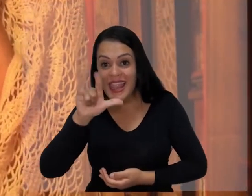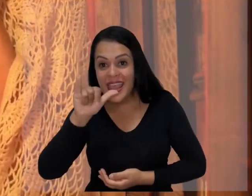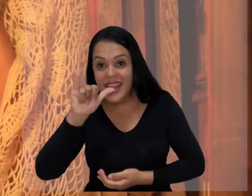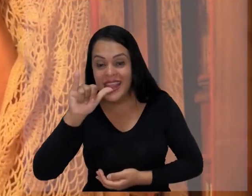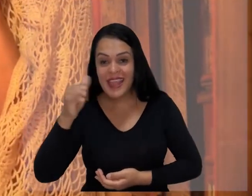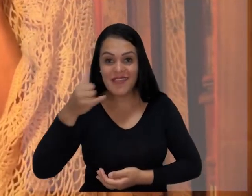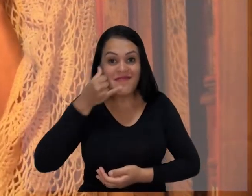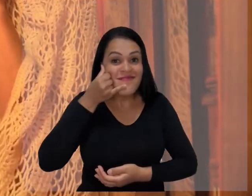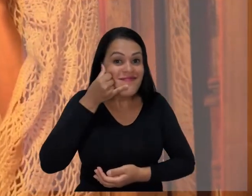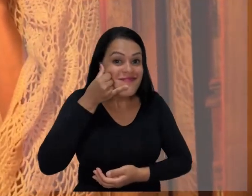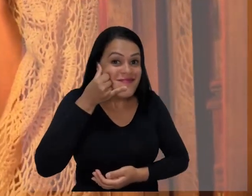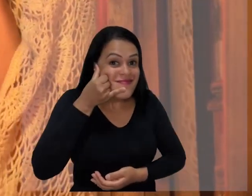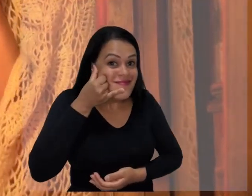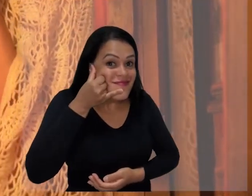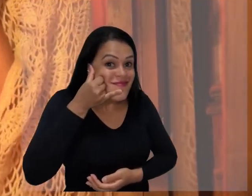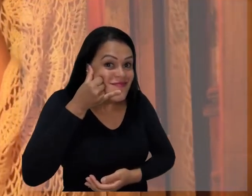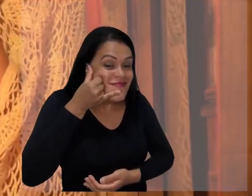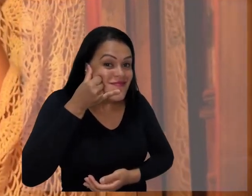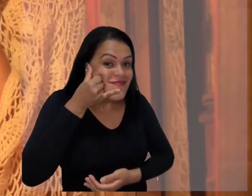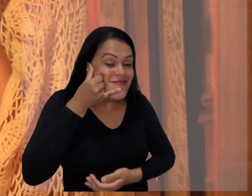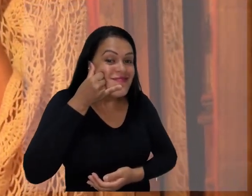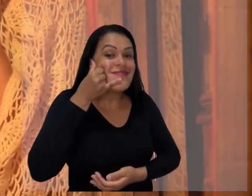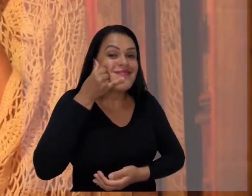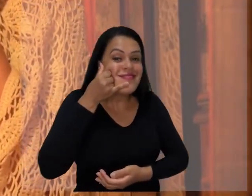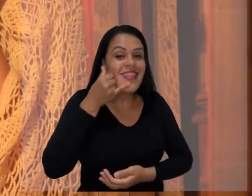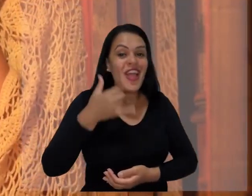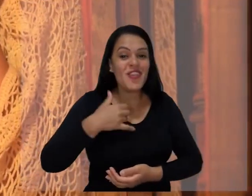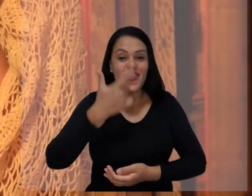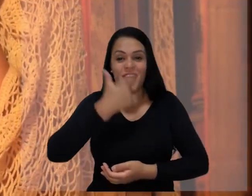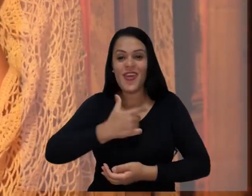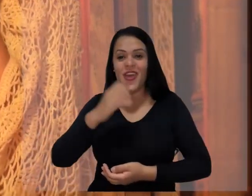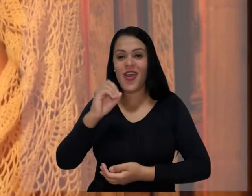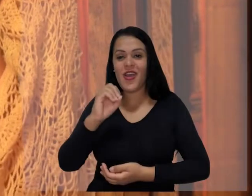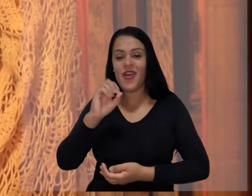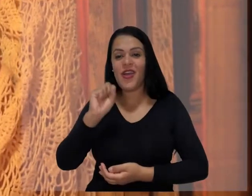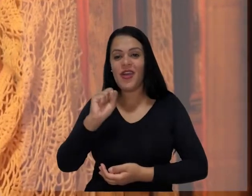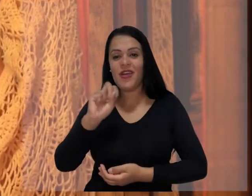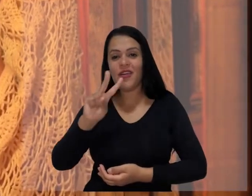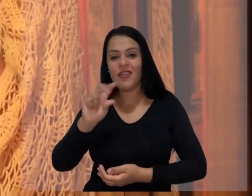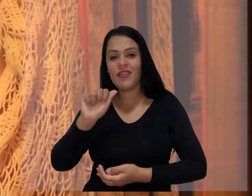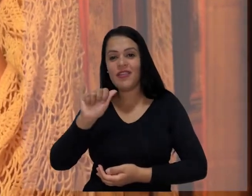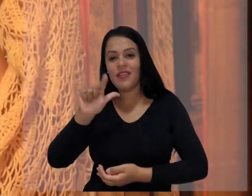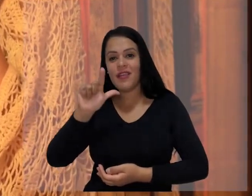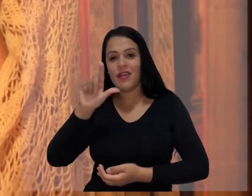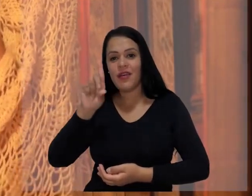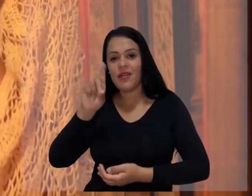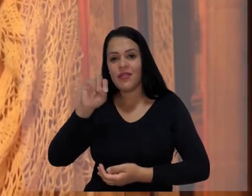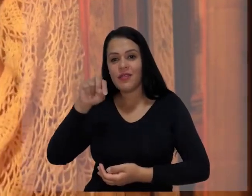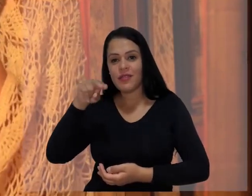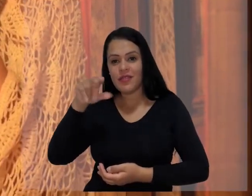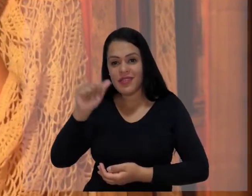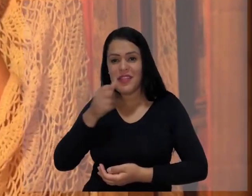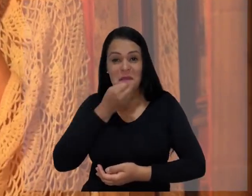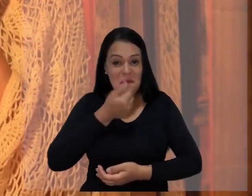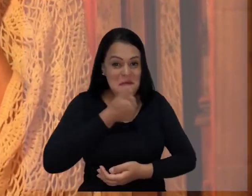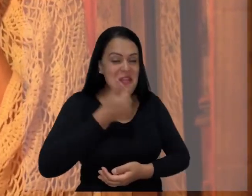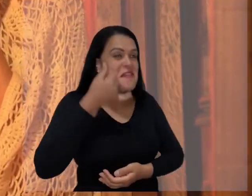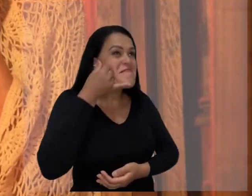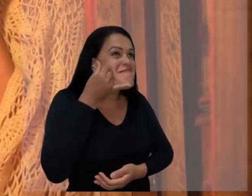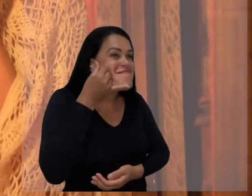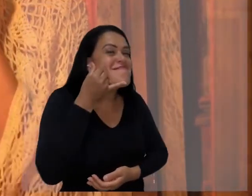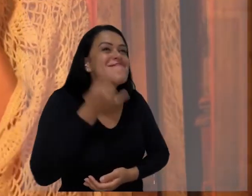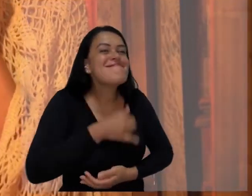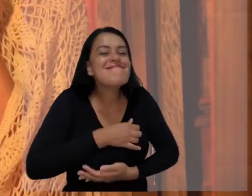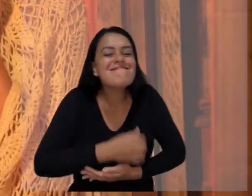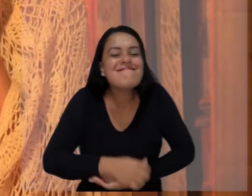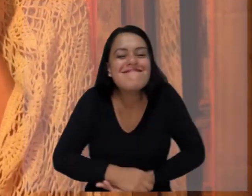Osvaldina! Quanto tempo! Tá boa? Boazinha?